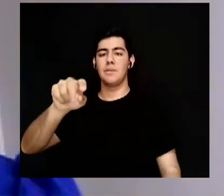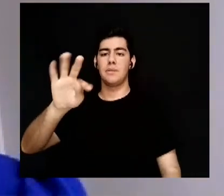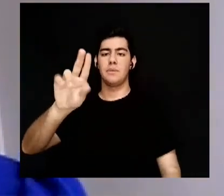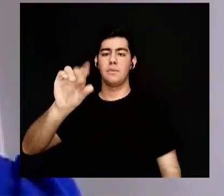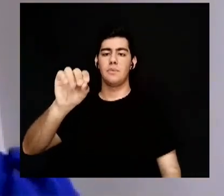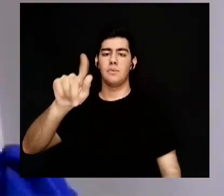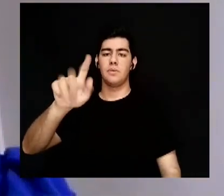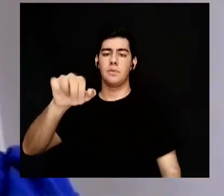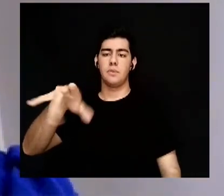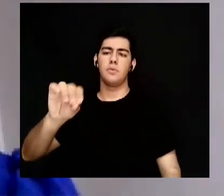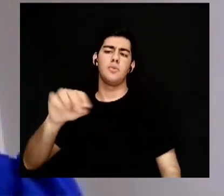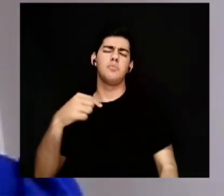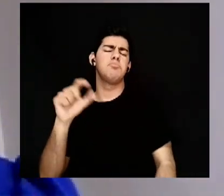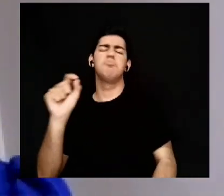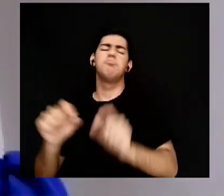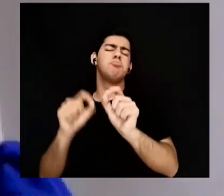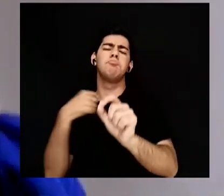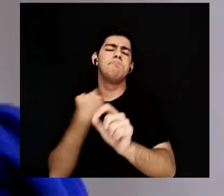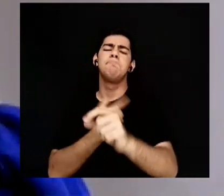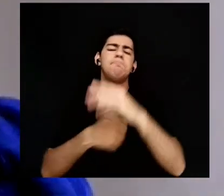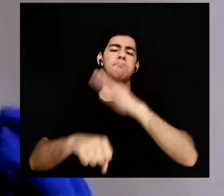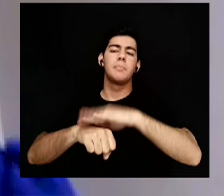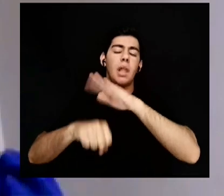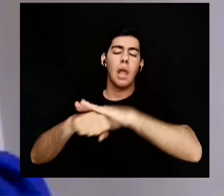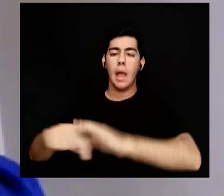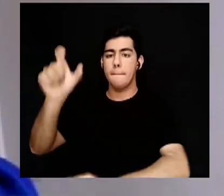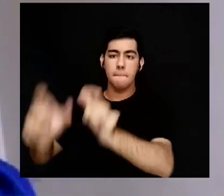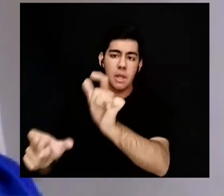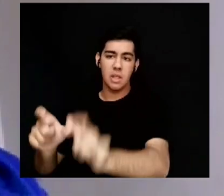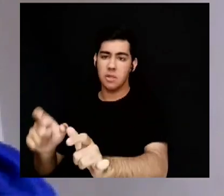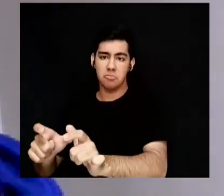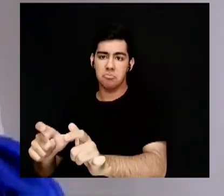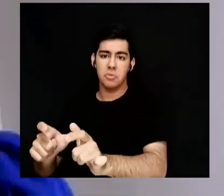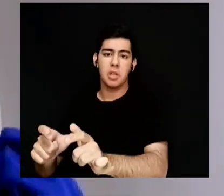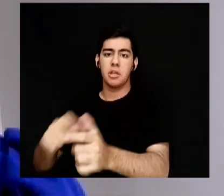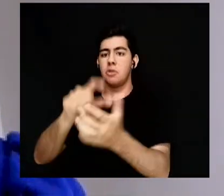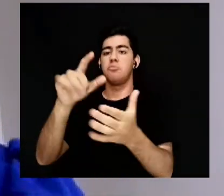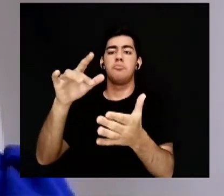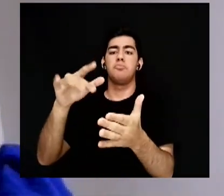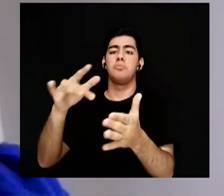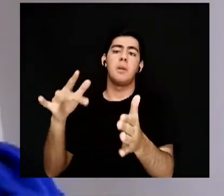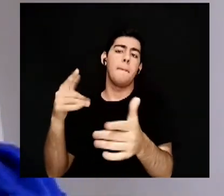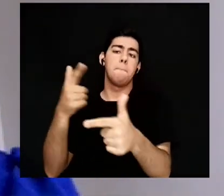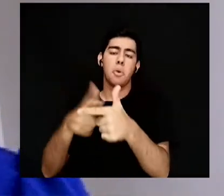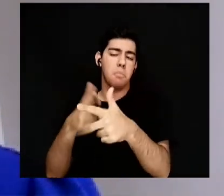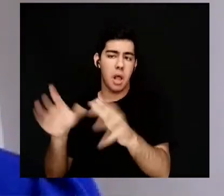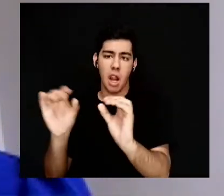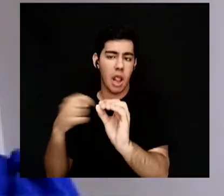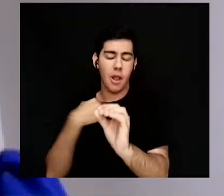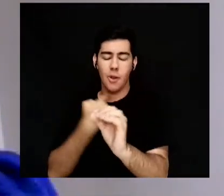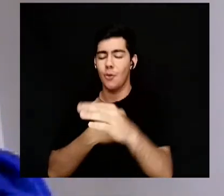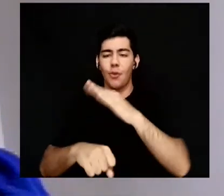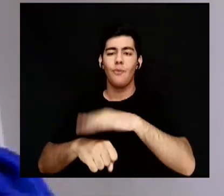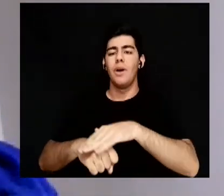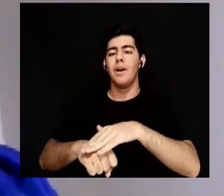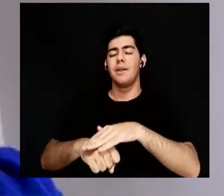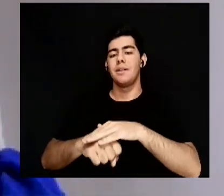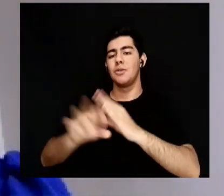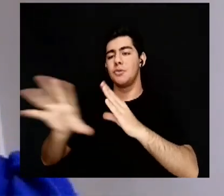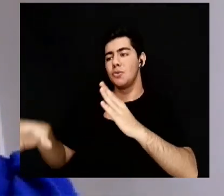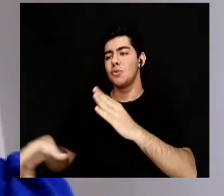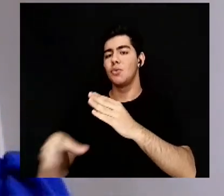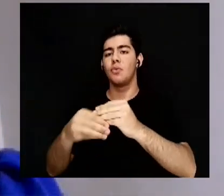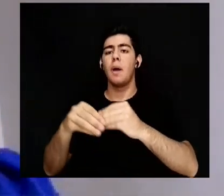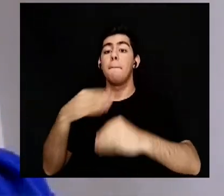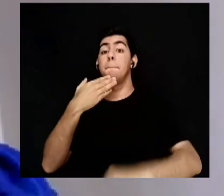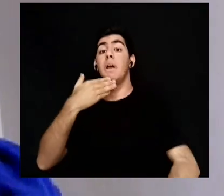tem contraindicação é repor estrogênio, sem sombra de dúvidas. Melhora muito a redistribuição de gordura, melhora muito todos os sintomas